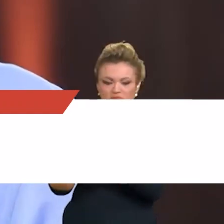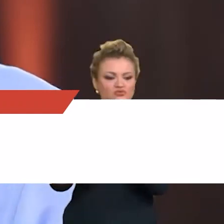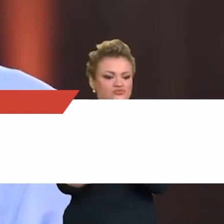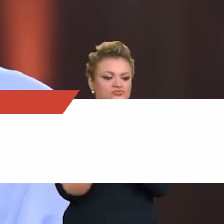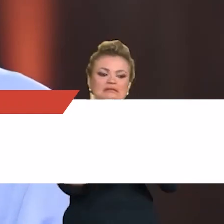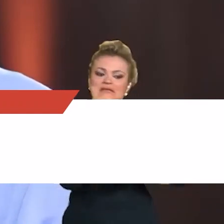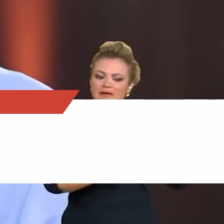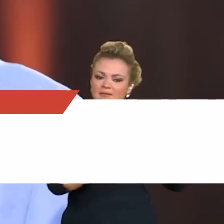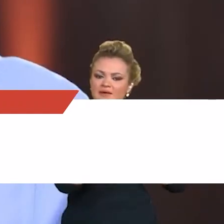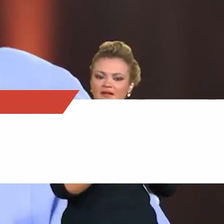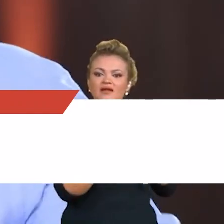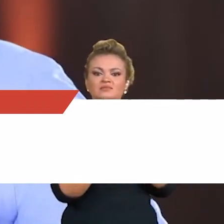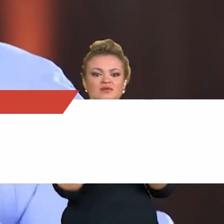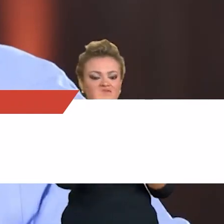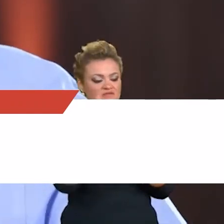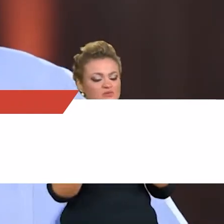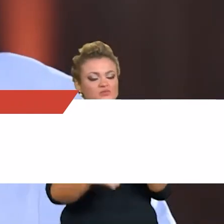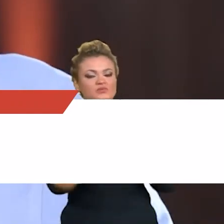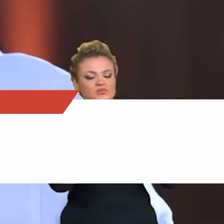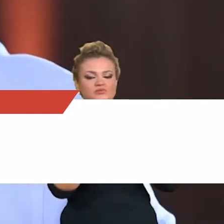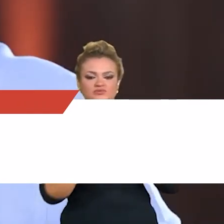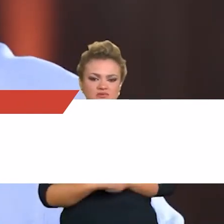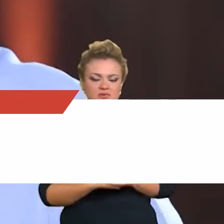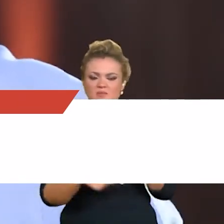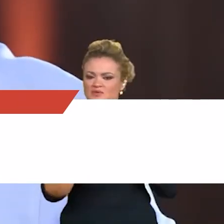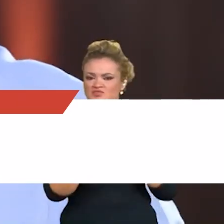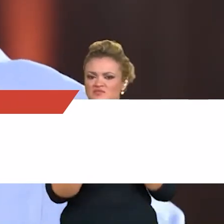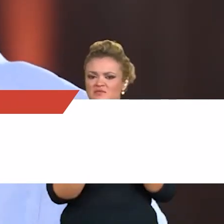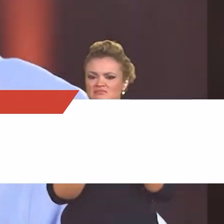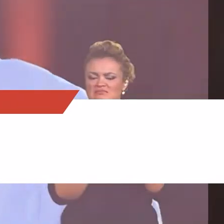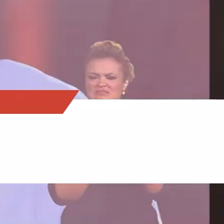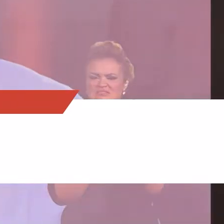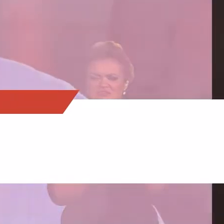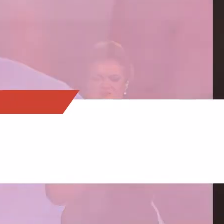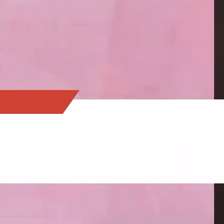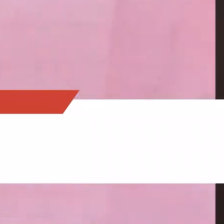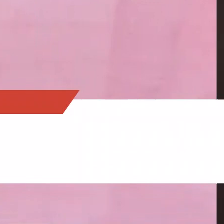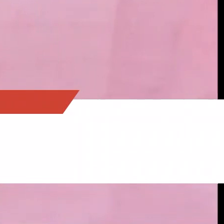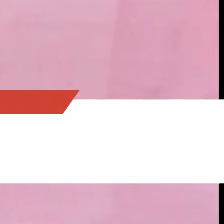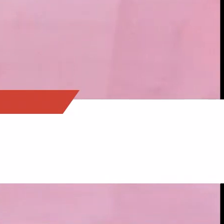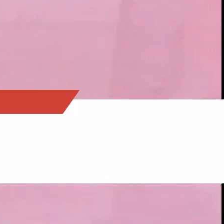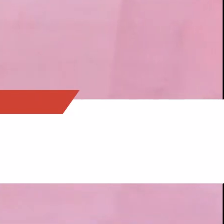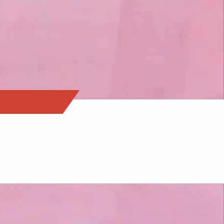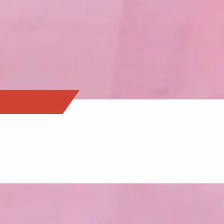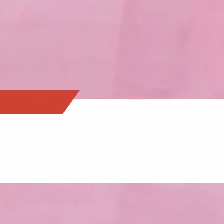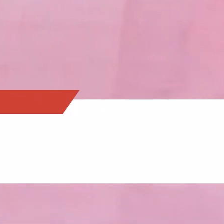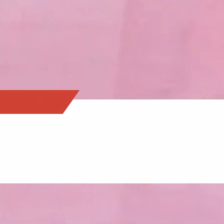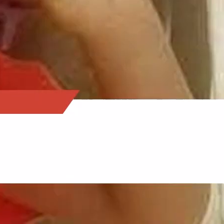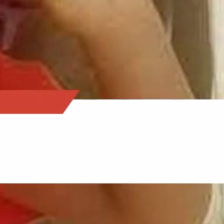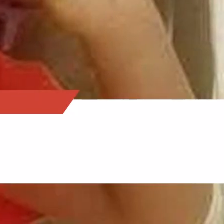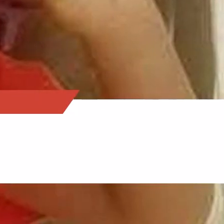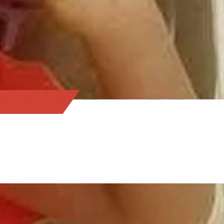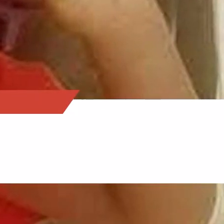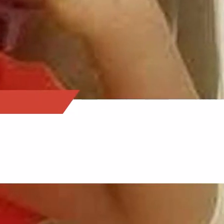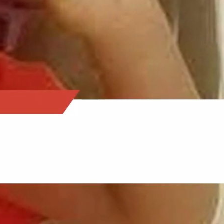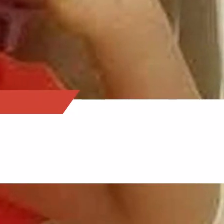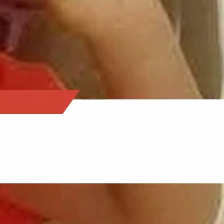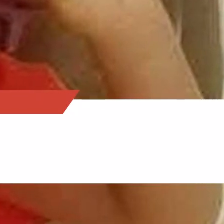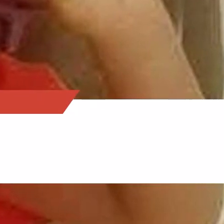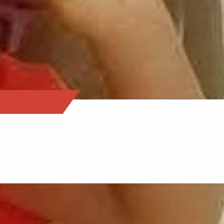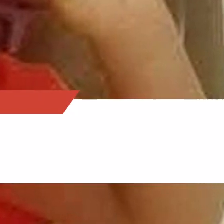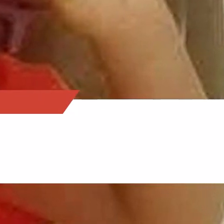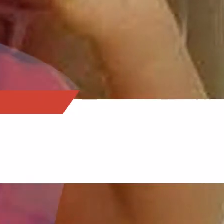filha morrer vítima de uma bala perdida na ocasião o presidente se referiu à morte da menina Eloá passos de cinco anos